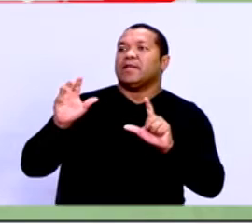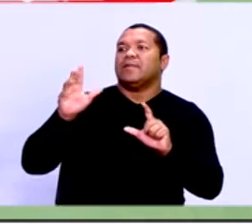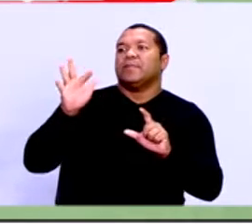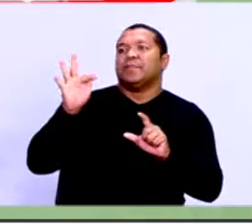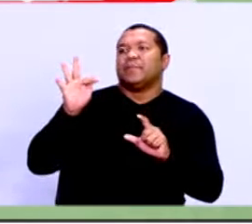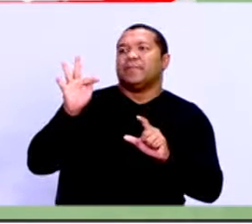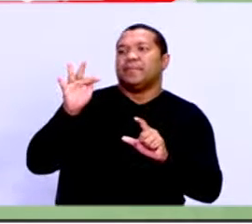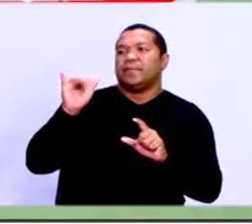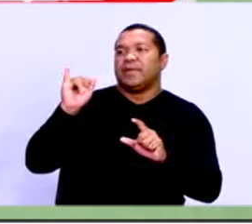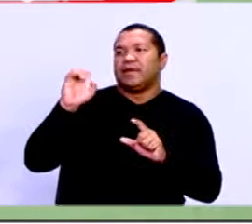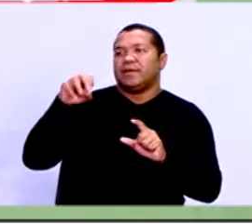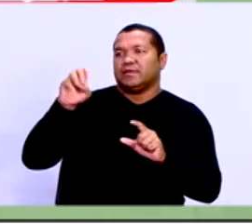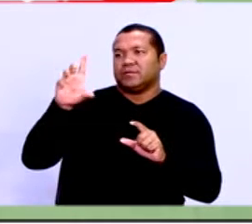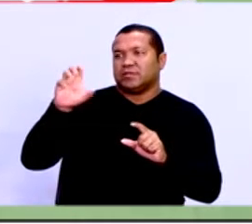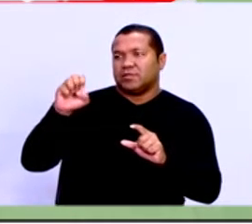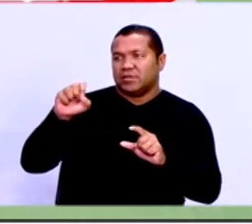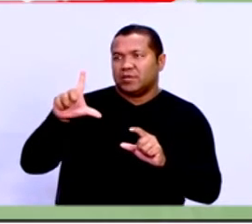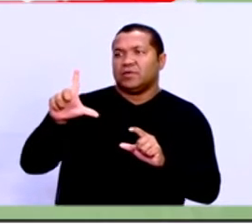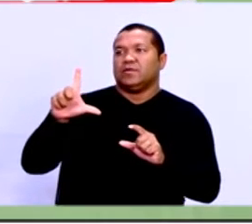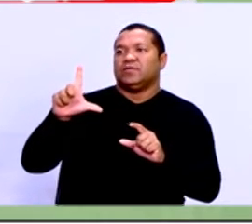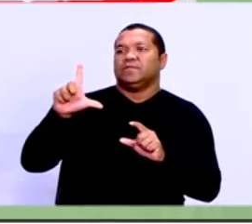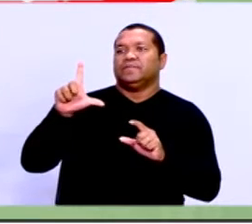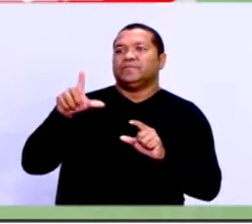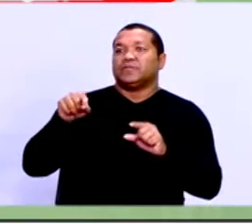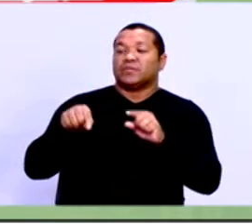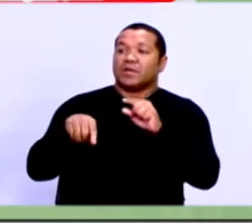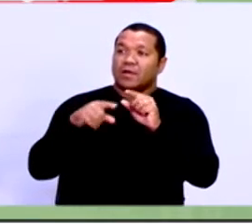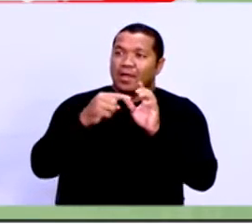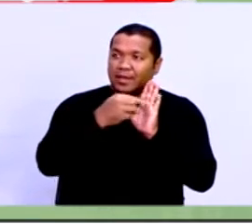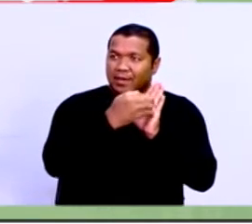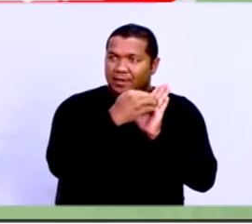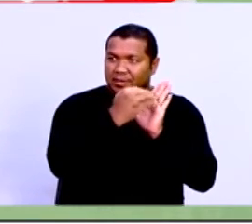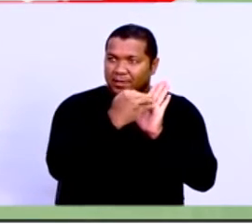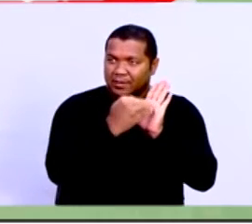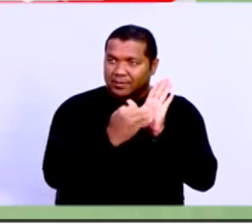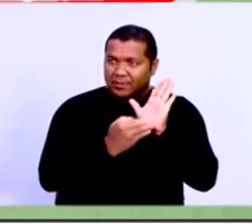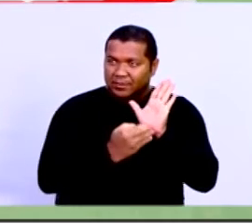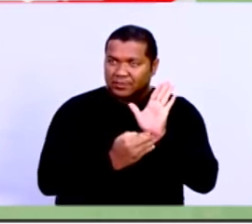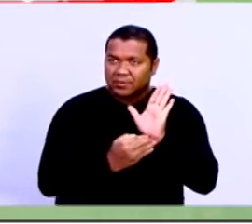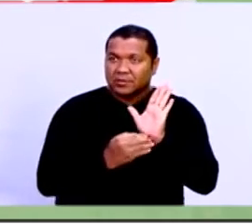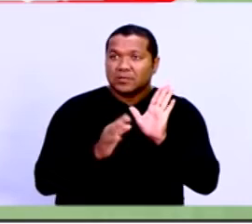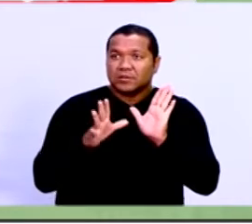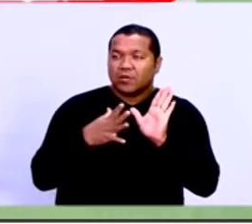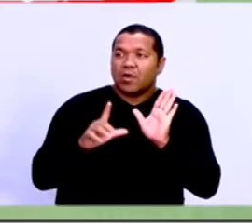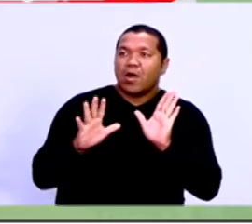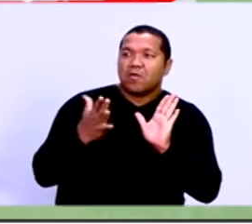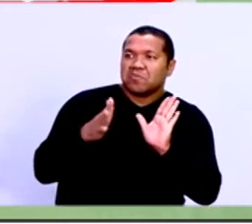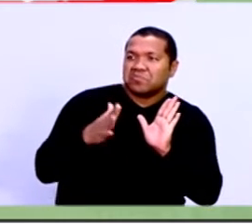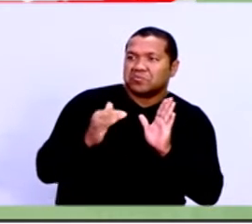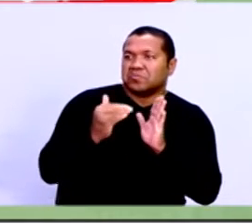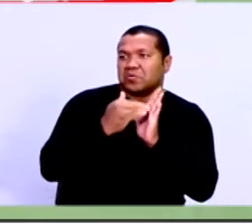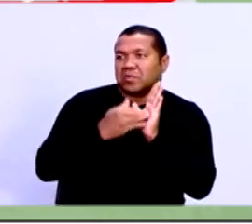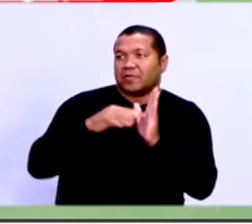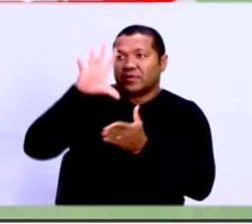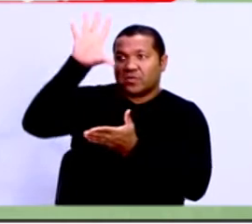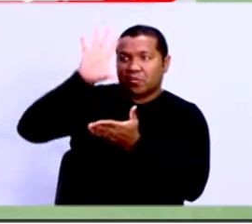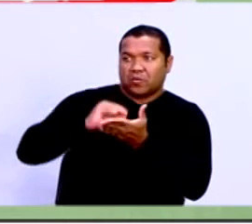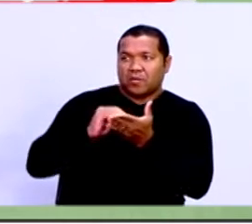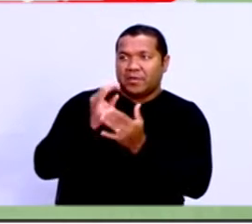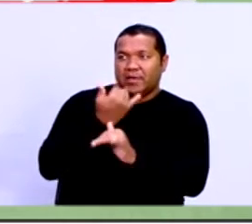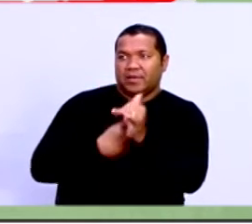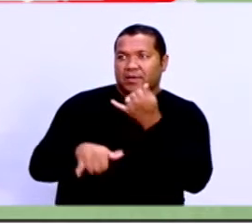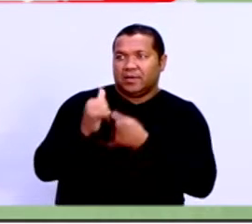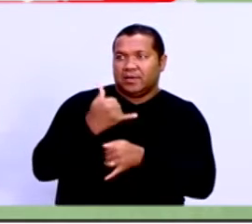essa lista aqui pessoal são a lista de alguns aplicativos que vocês podem baixar para testar também um